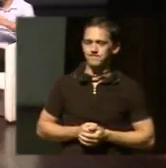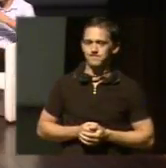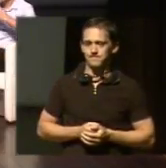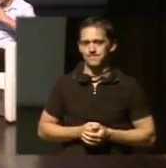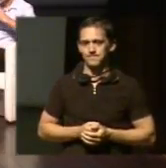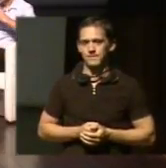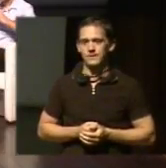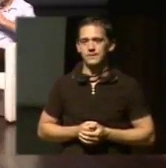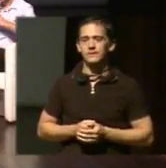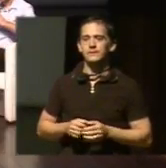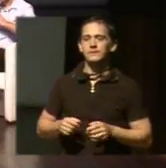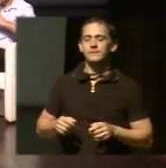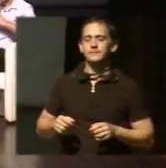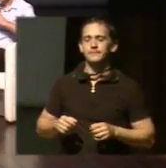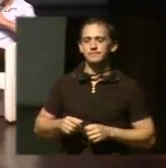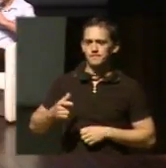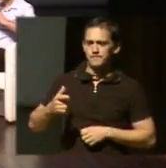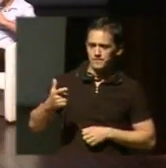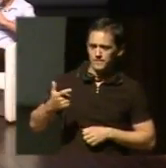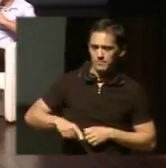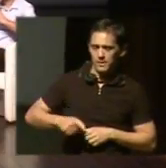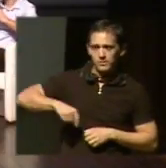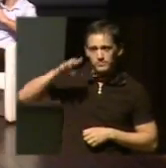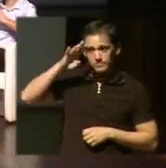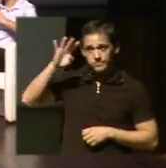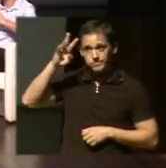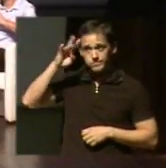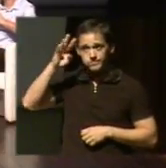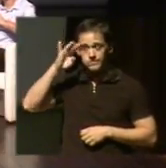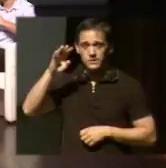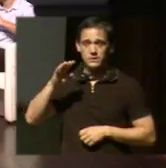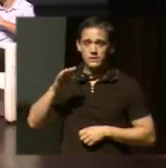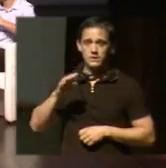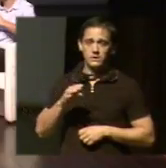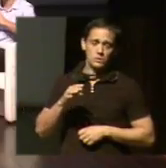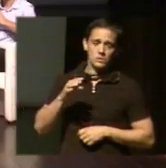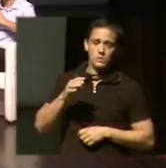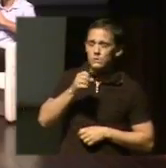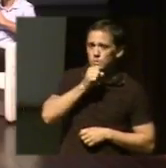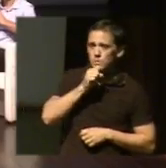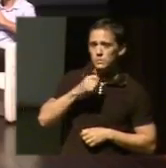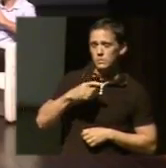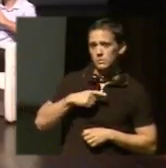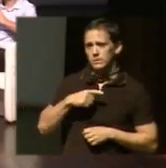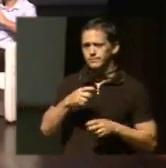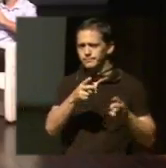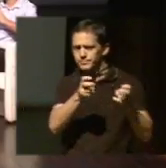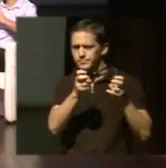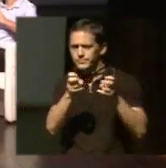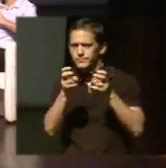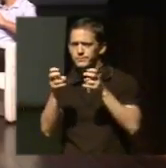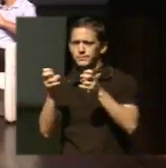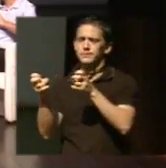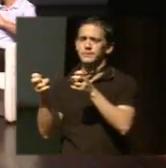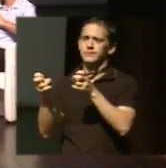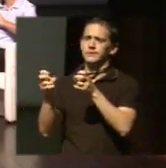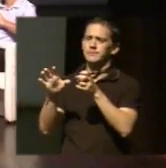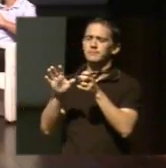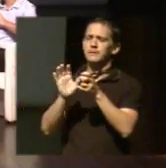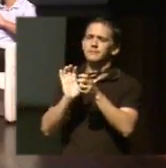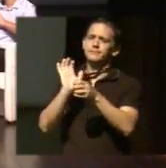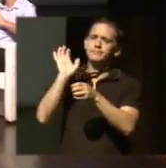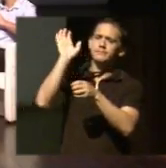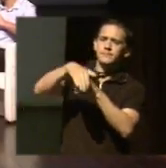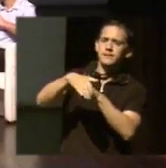pensar, porque muitas vezes a pessoa idosa até tem a visibilidade, mas qual será que é o interesse que está por trás